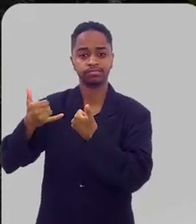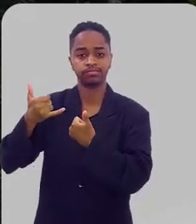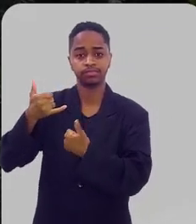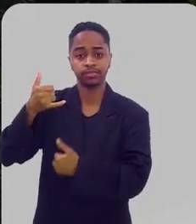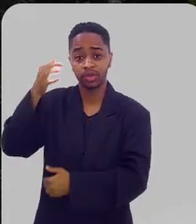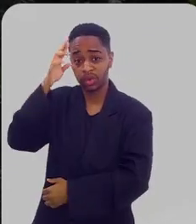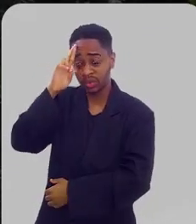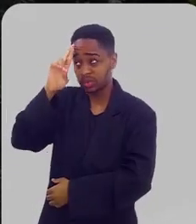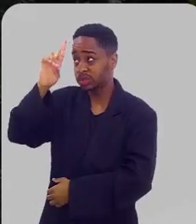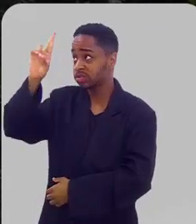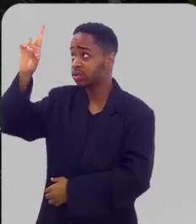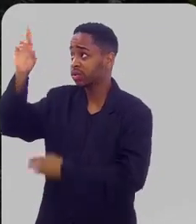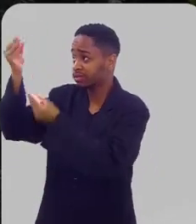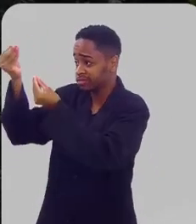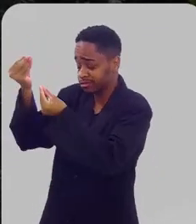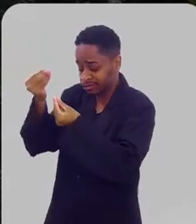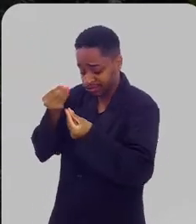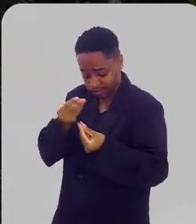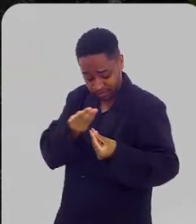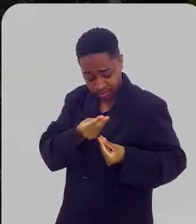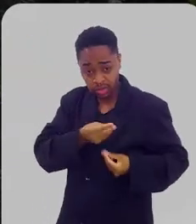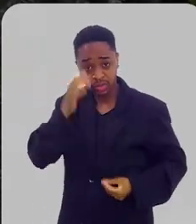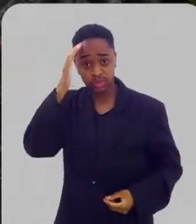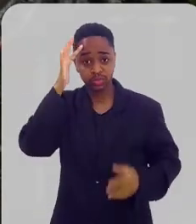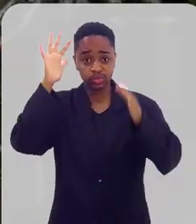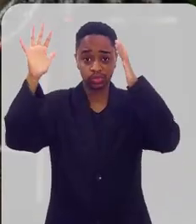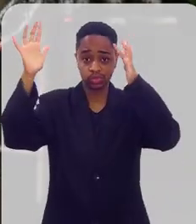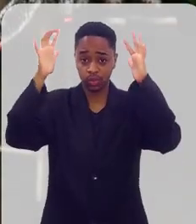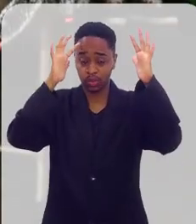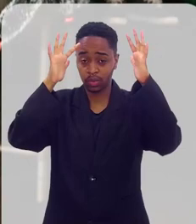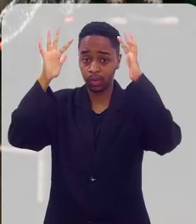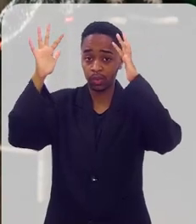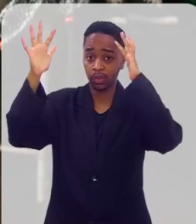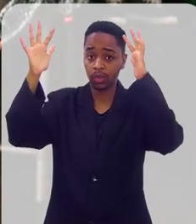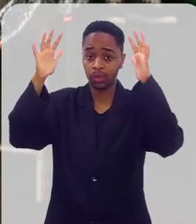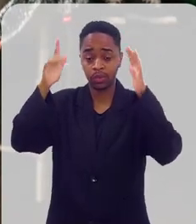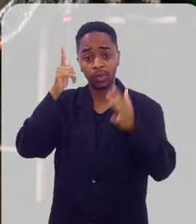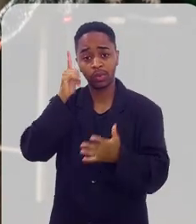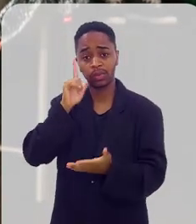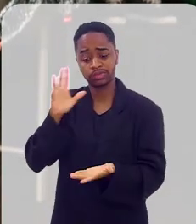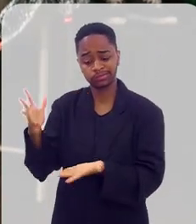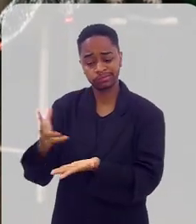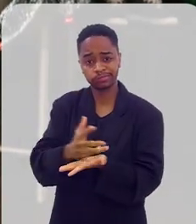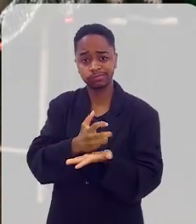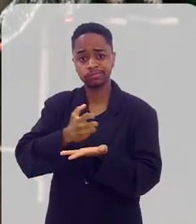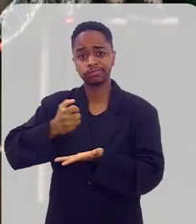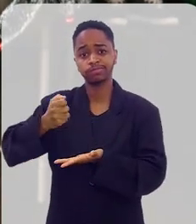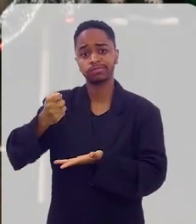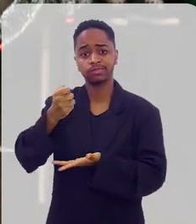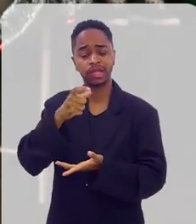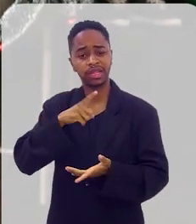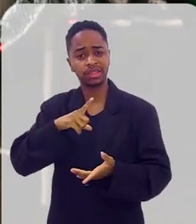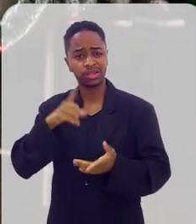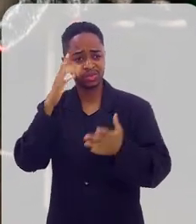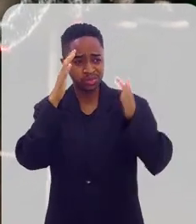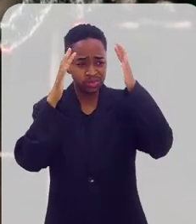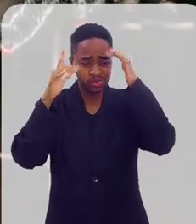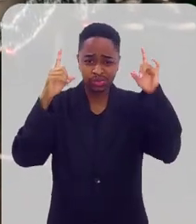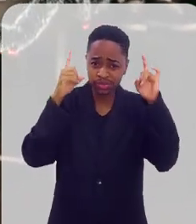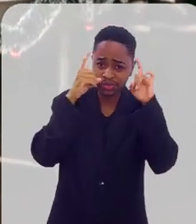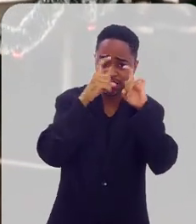O Senhor plantou em mim todos os meus sonhos e me resgatou em meio a